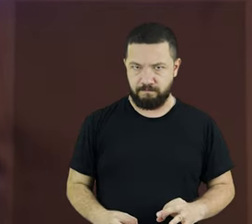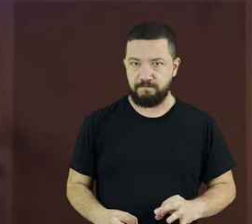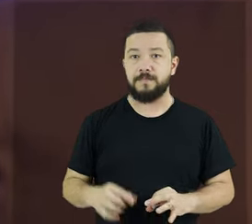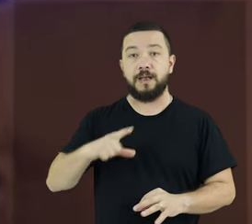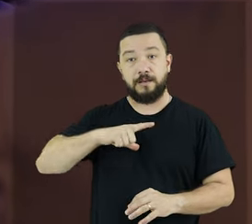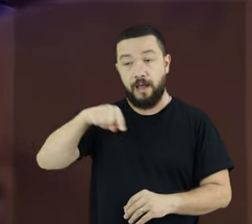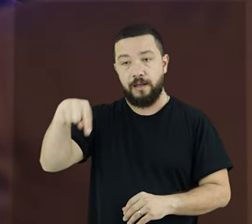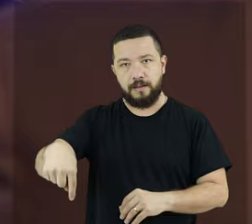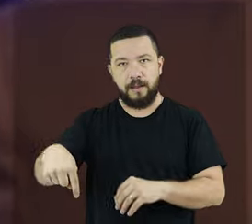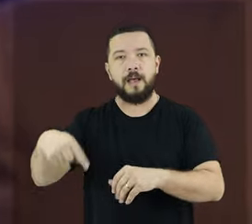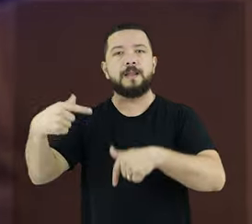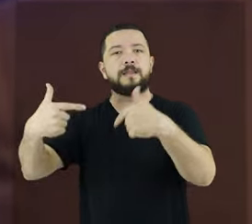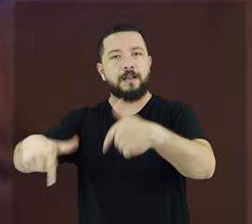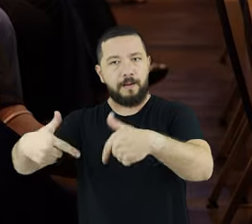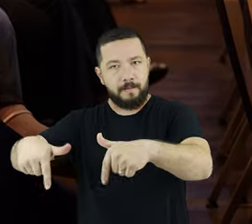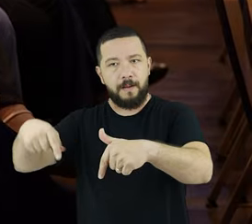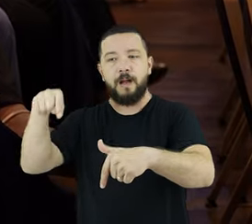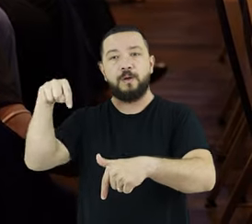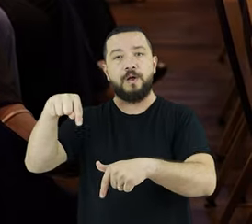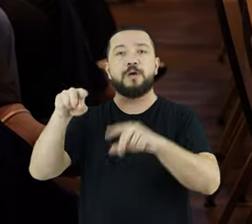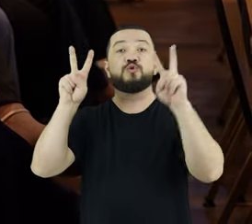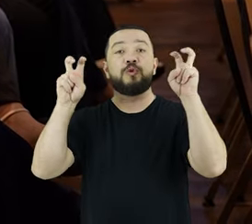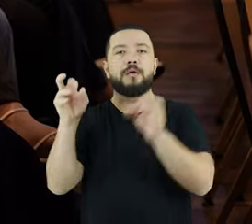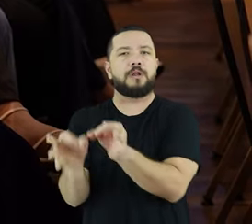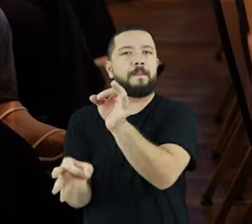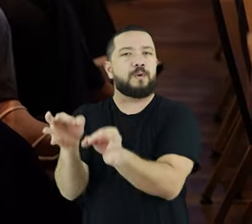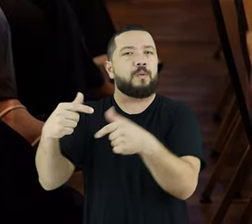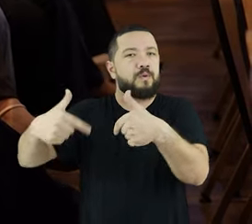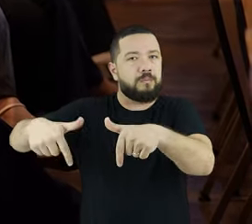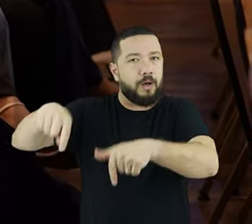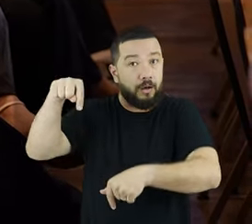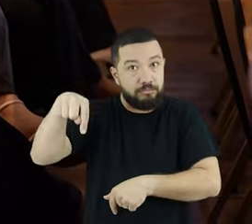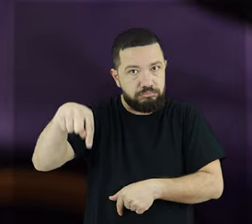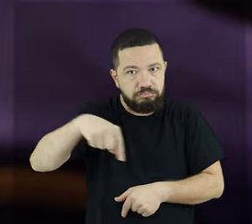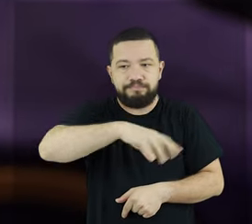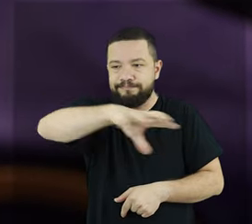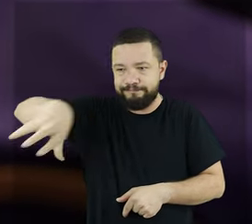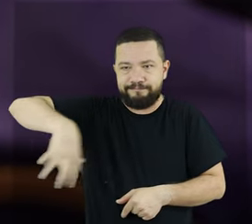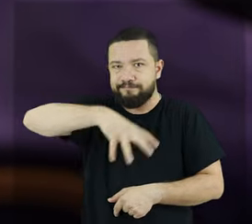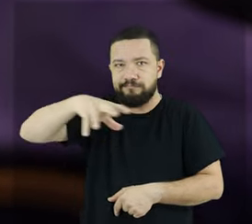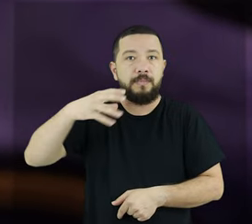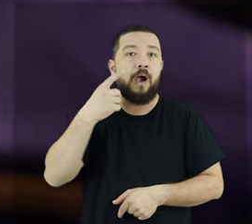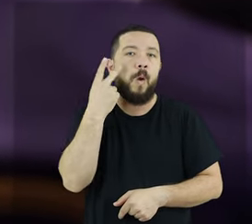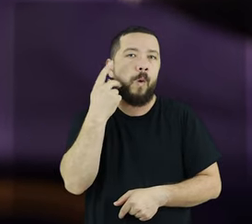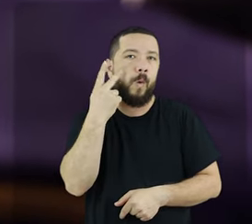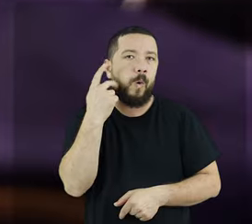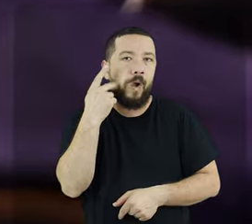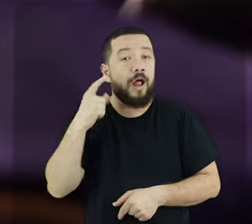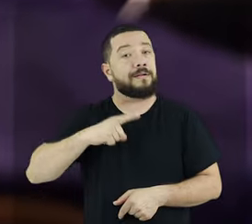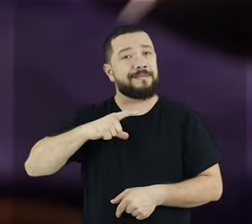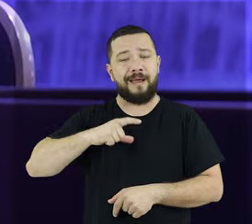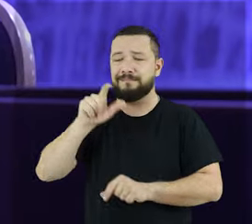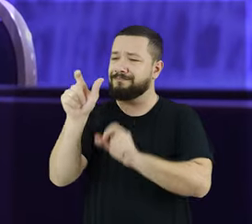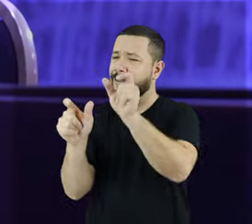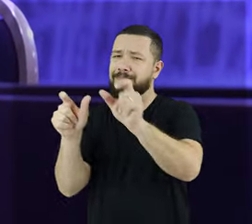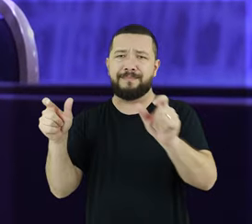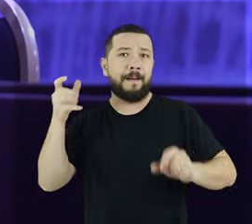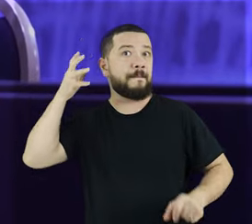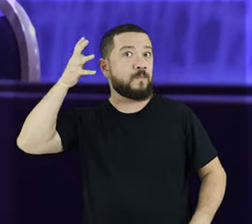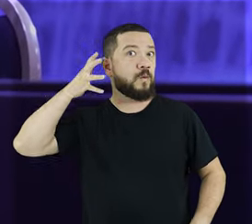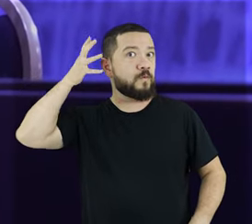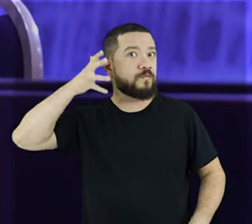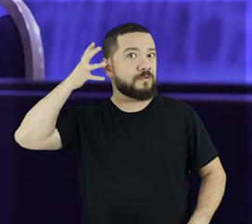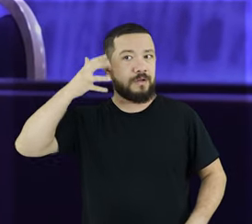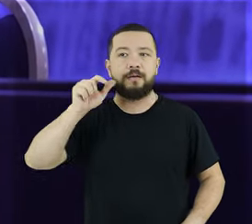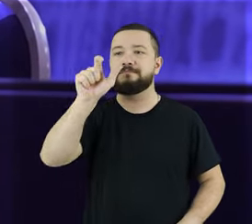Globalizado, realizado pelo Tribunal Regional do Trabalho no Ceará, movimentou a atividade jurídica nos mais diversos campos.